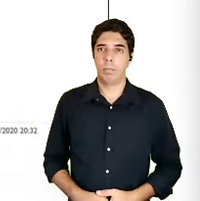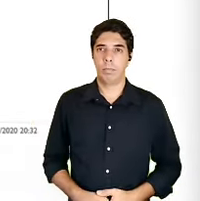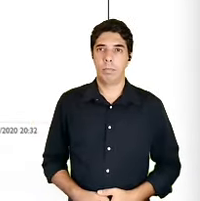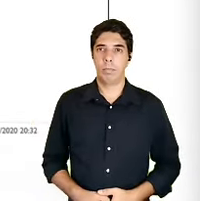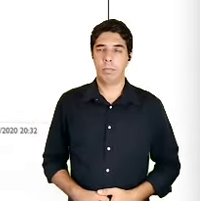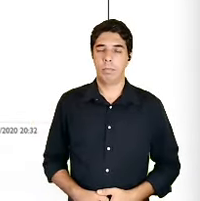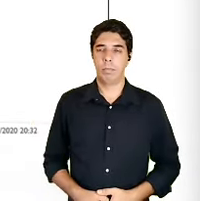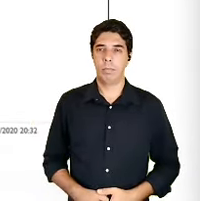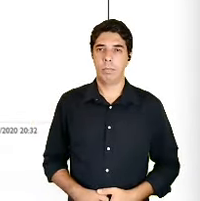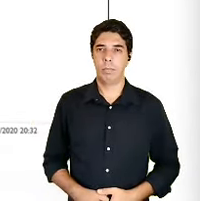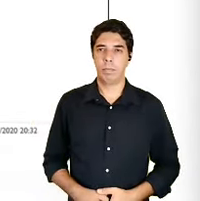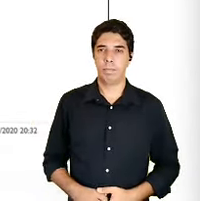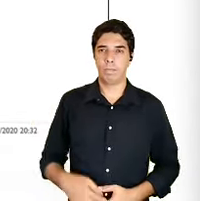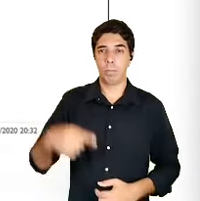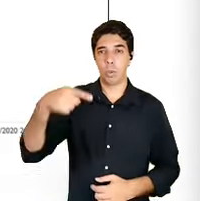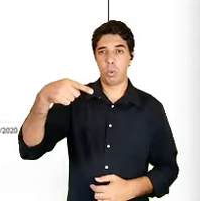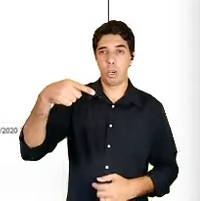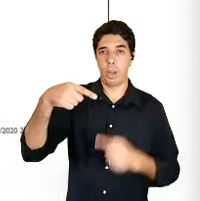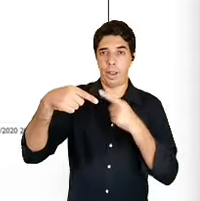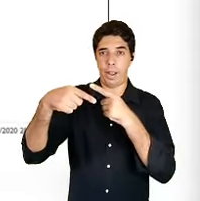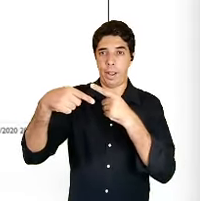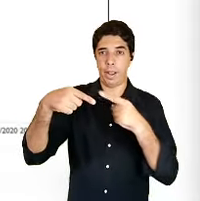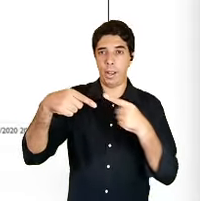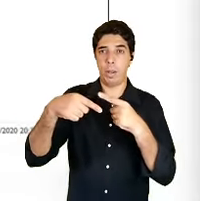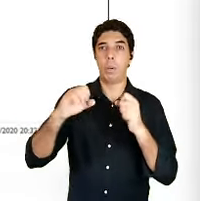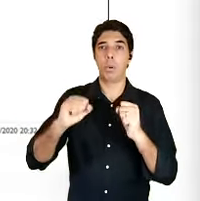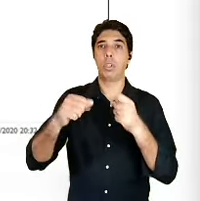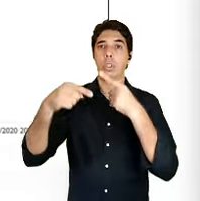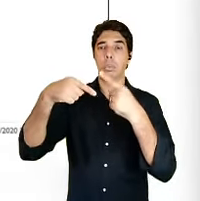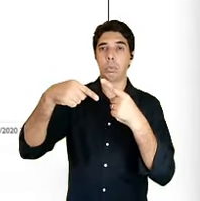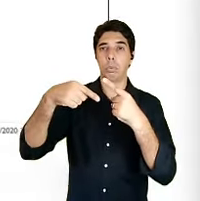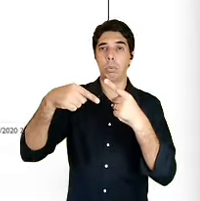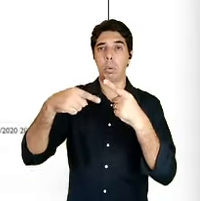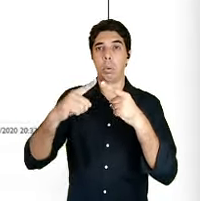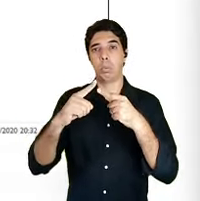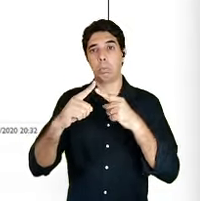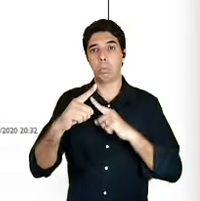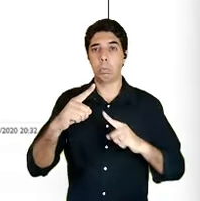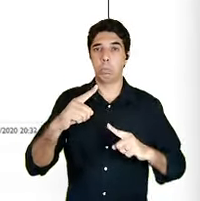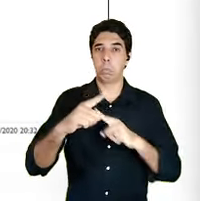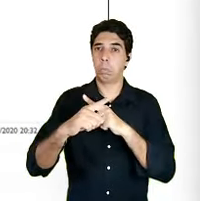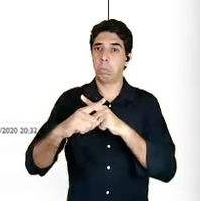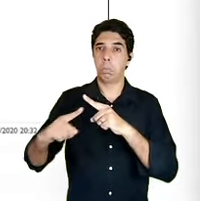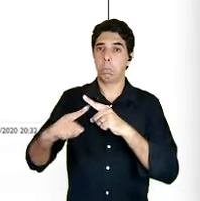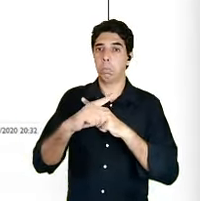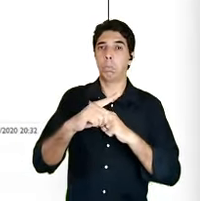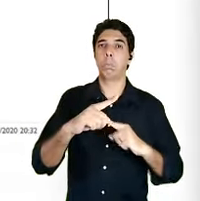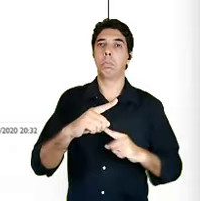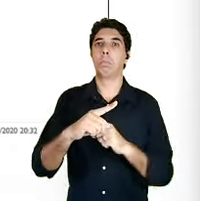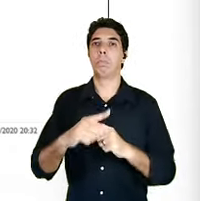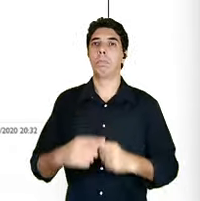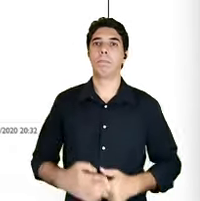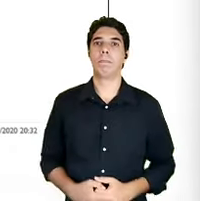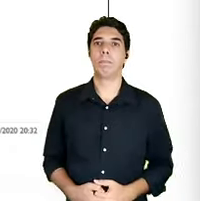Nesse caso, os raios projetantes eles podem ter qualquer inclinação. Aqui a projeção está localizada nesse ponto,